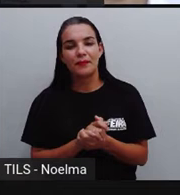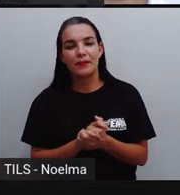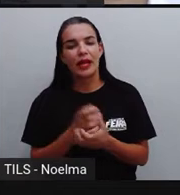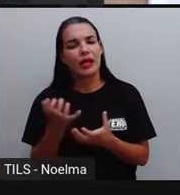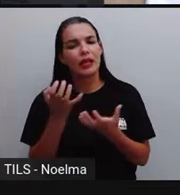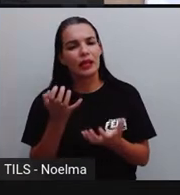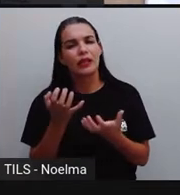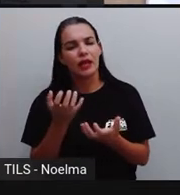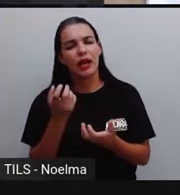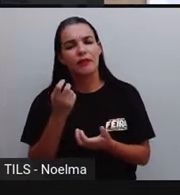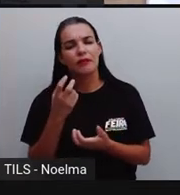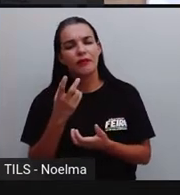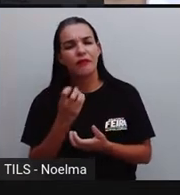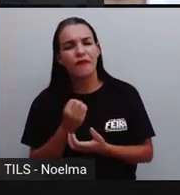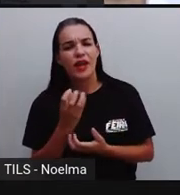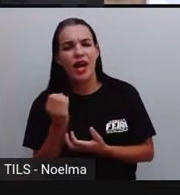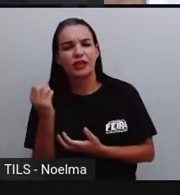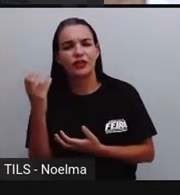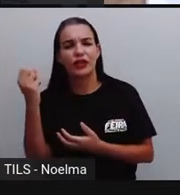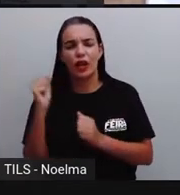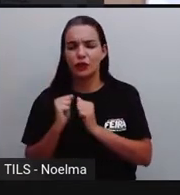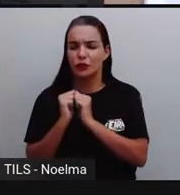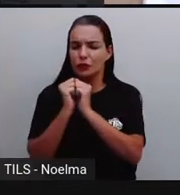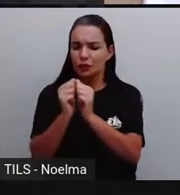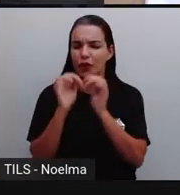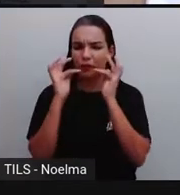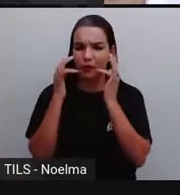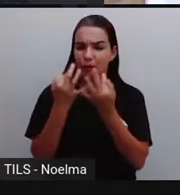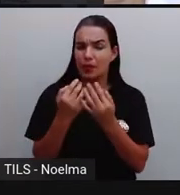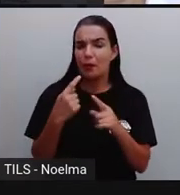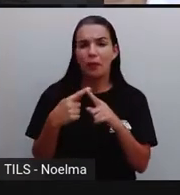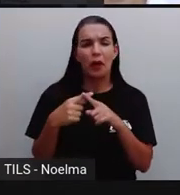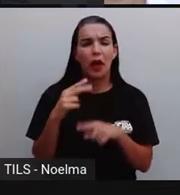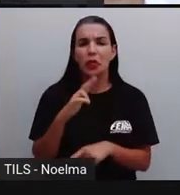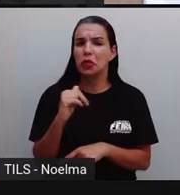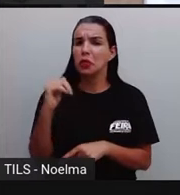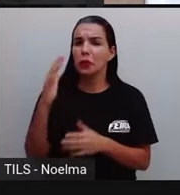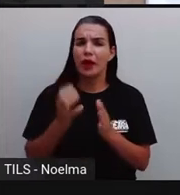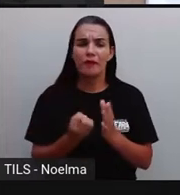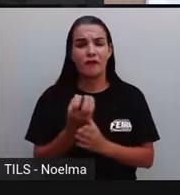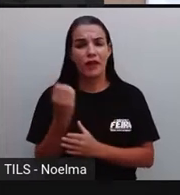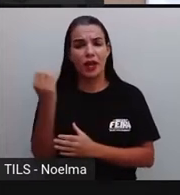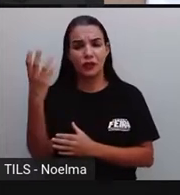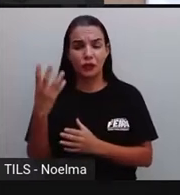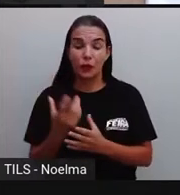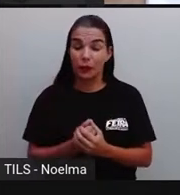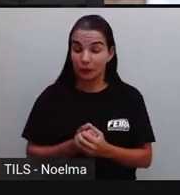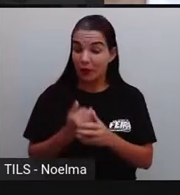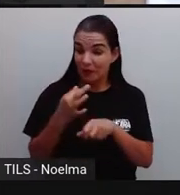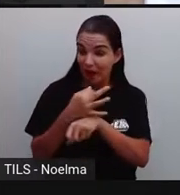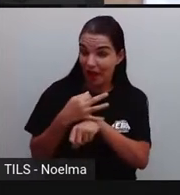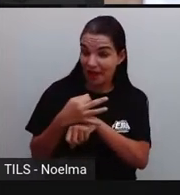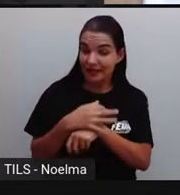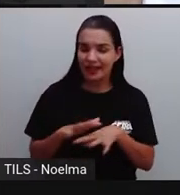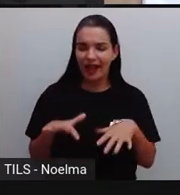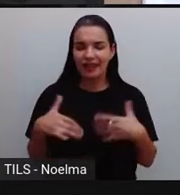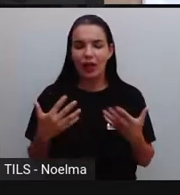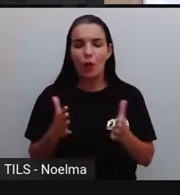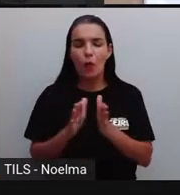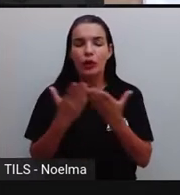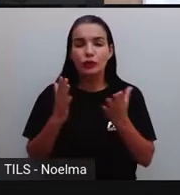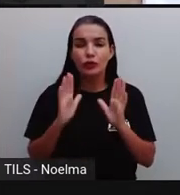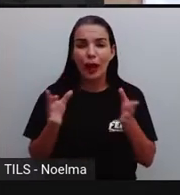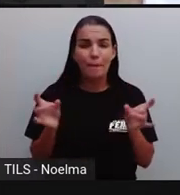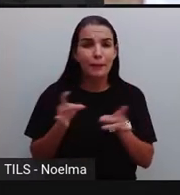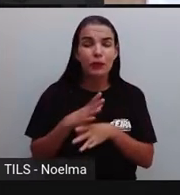queria sair, né? Queria fazer uma viagem aí de férias. Eles nunca tinham viajado aí de férias. E quando já estava tudo